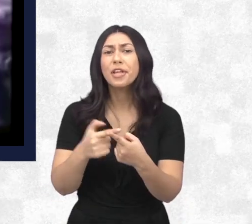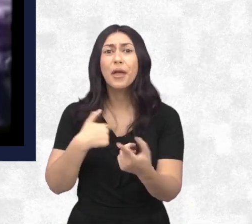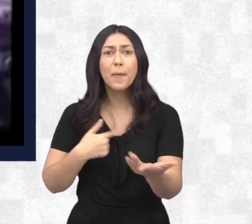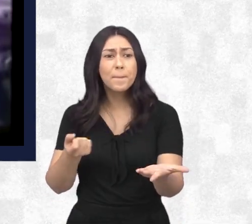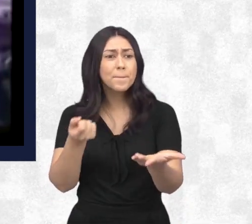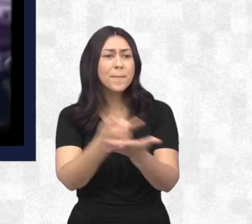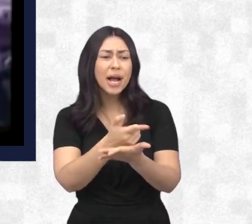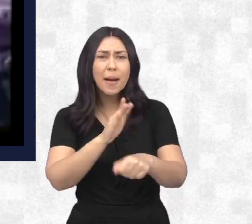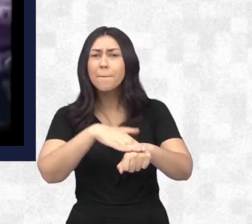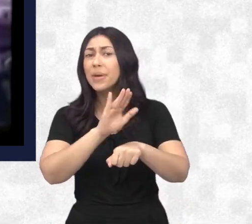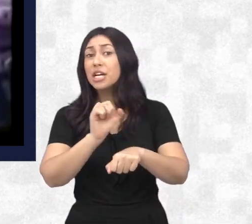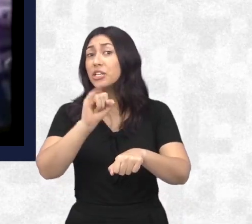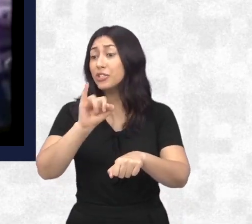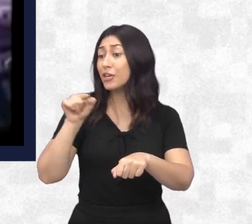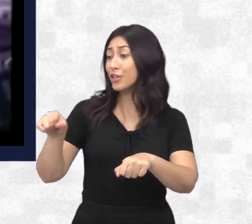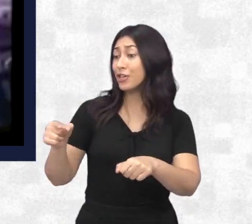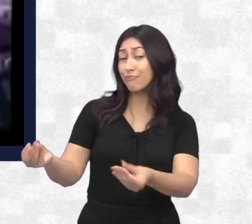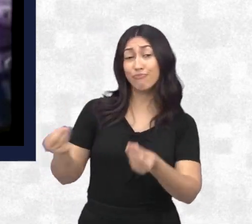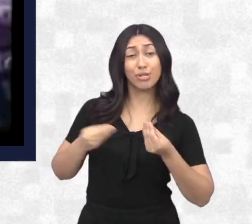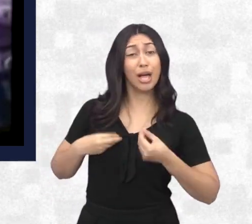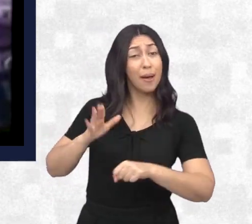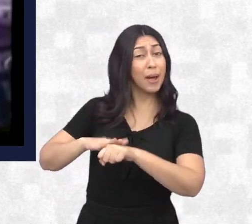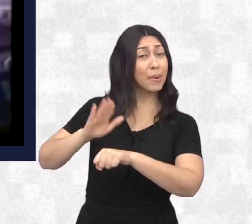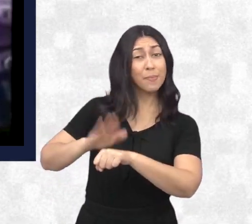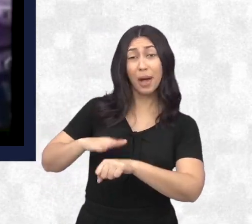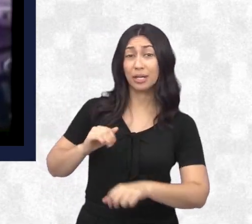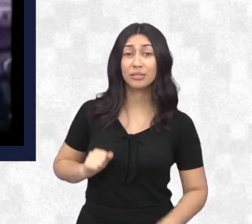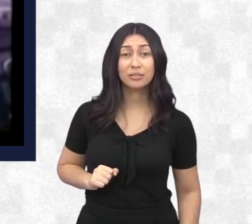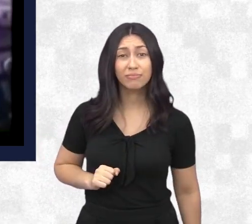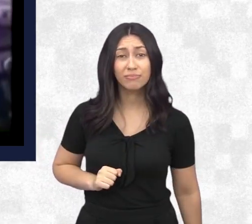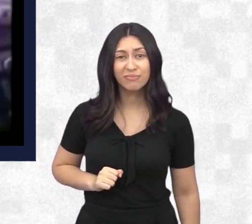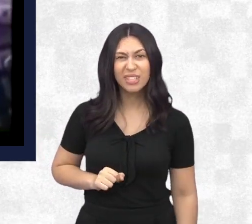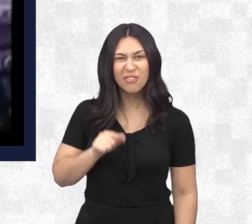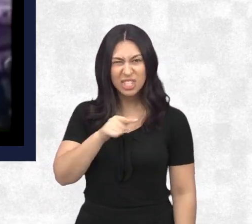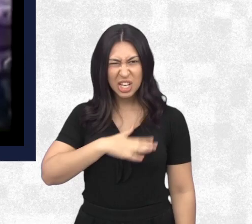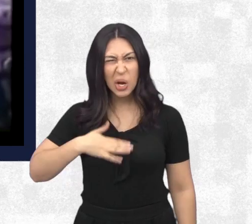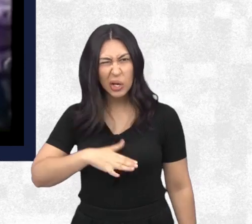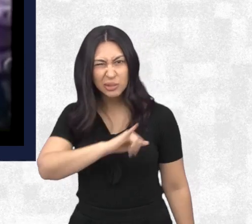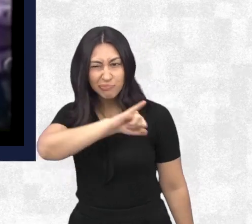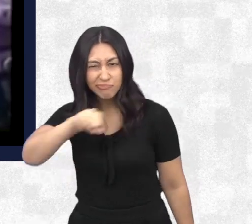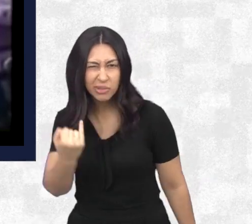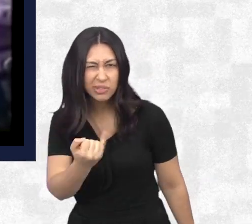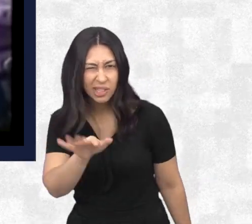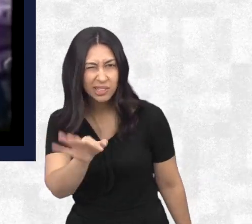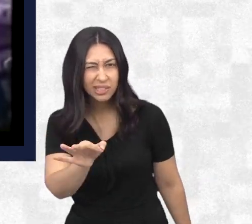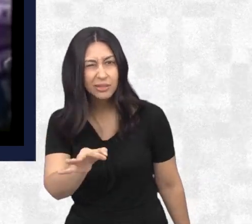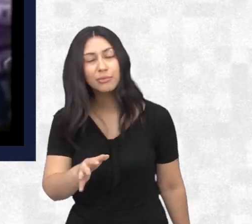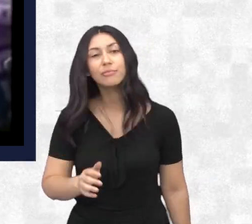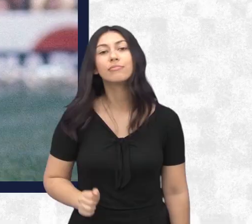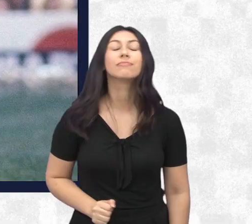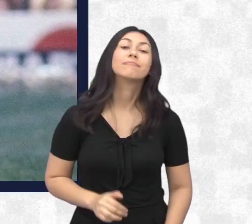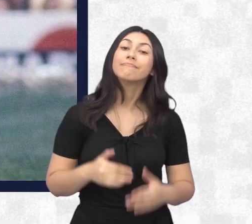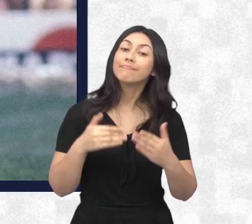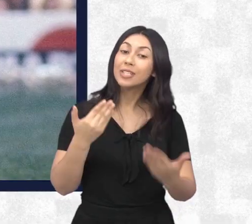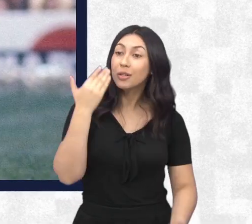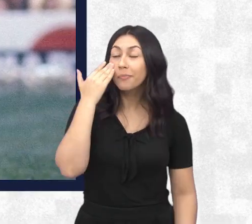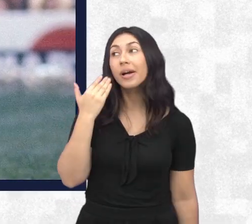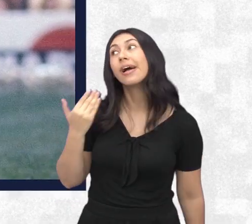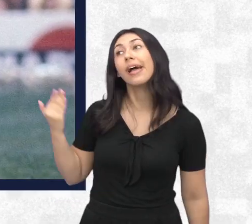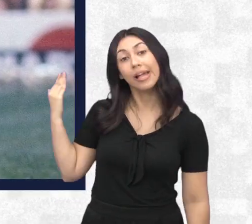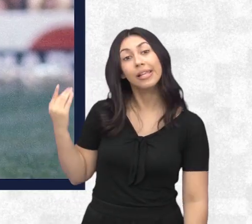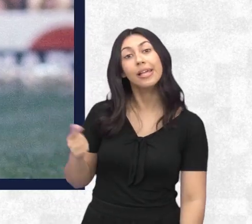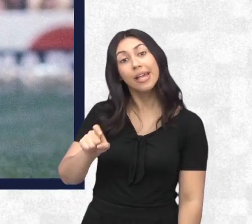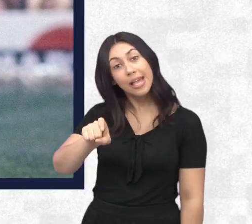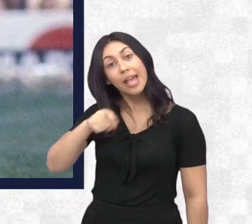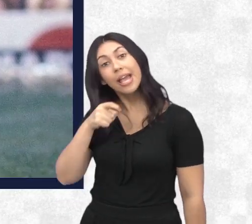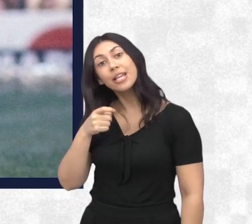Por que pagar mais caro se o Vila me dá tudo aquilo que eu quero de um bom cigarro? Gosto de levar vantagem em tudo, certo? Gerson,